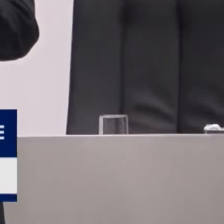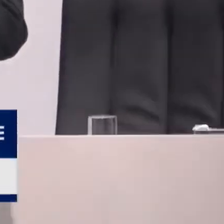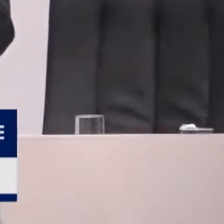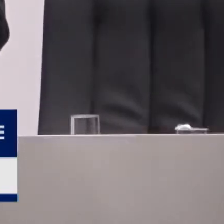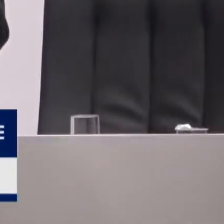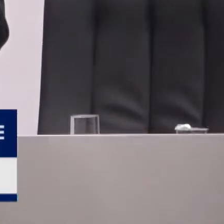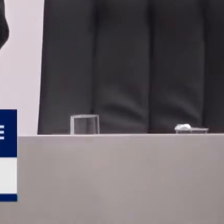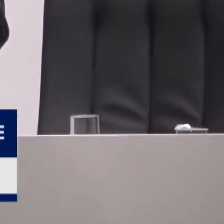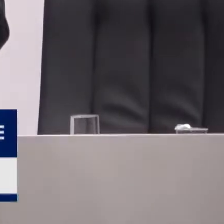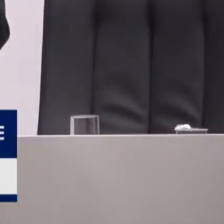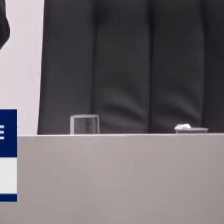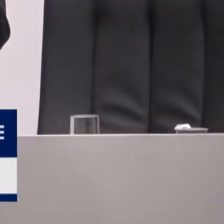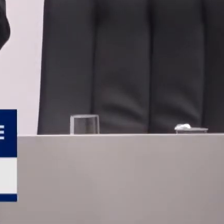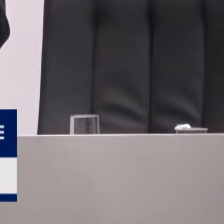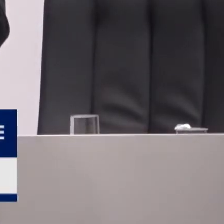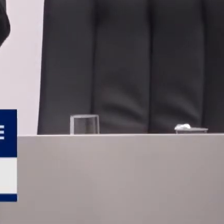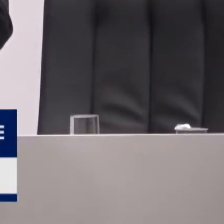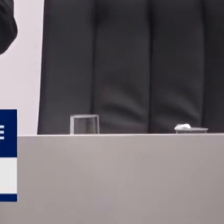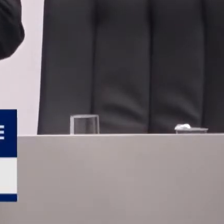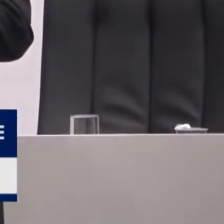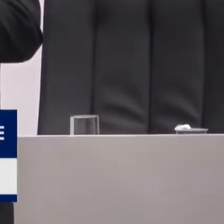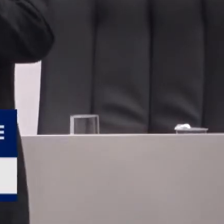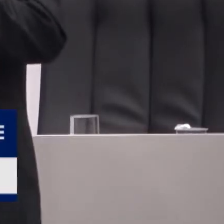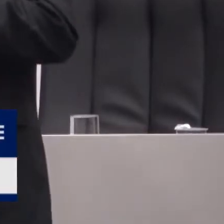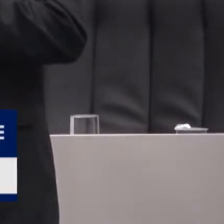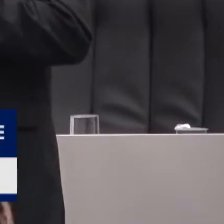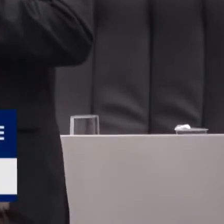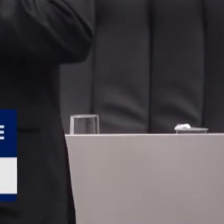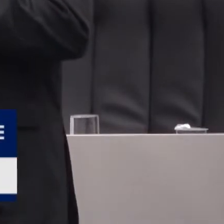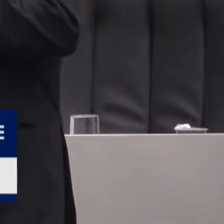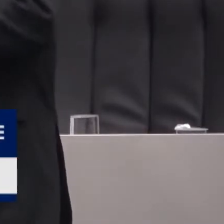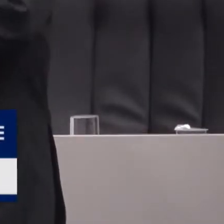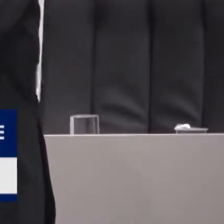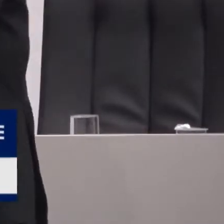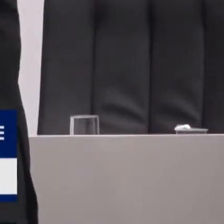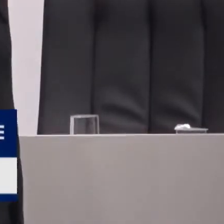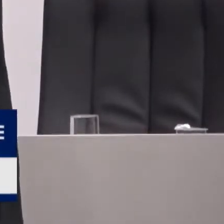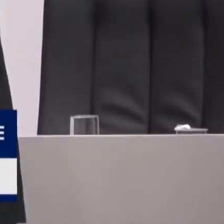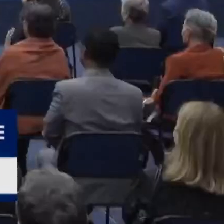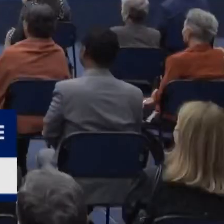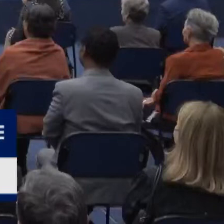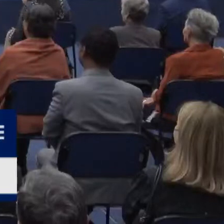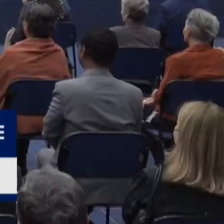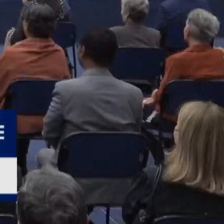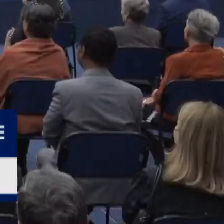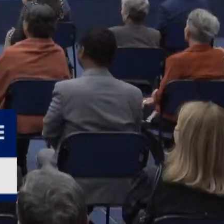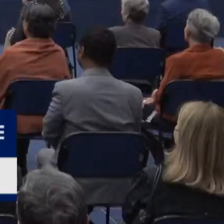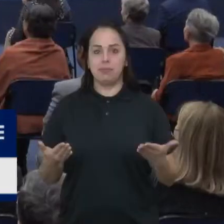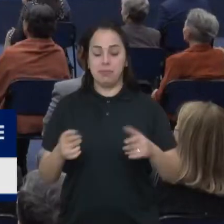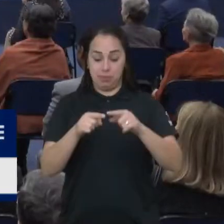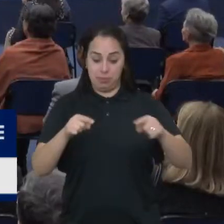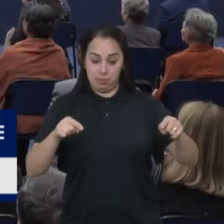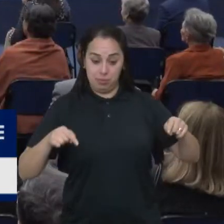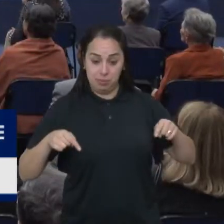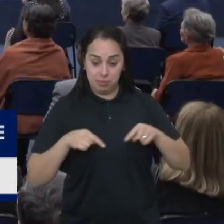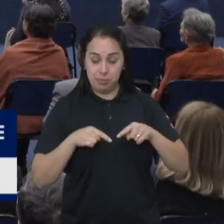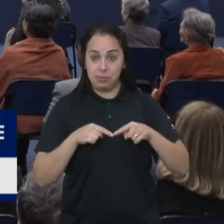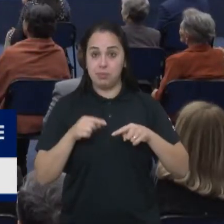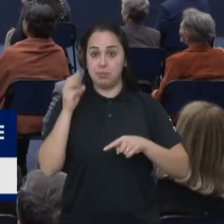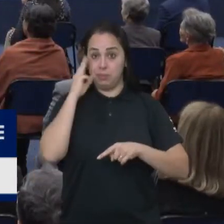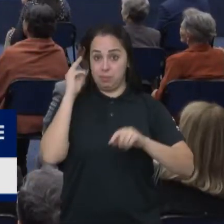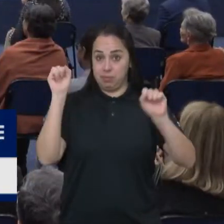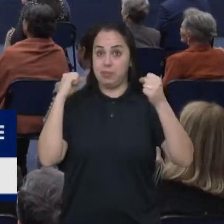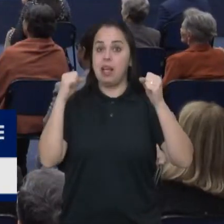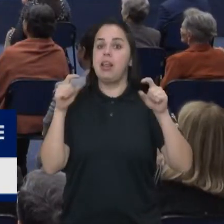asfaltadas, todas muito iluminadas. O gabinete do vereador Marcão da Academia também